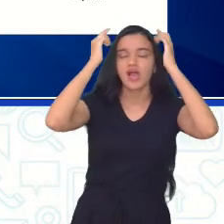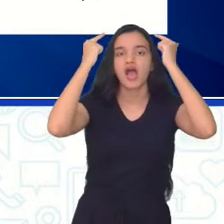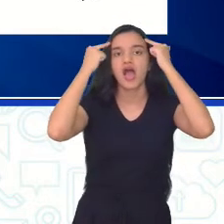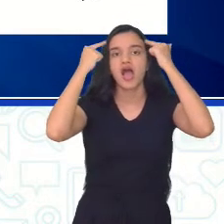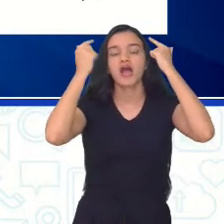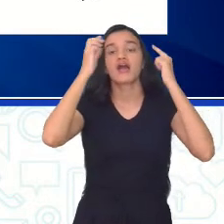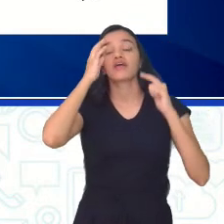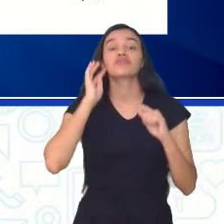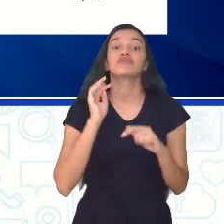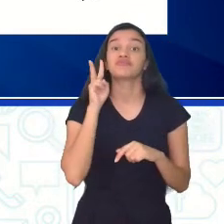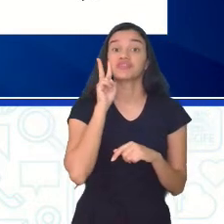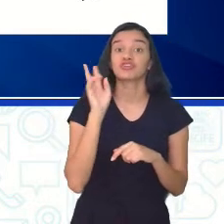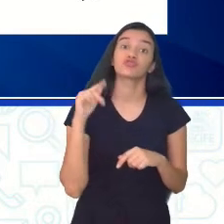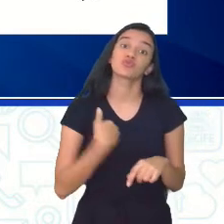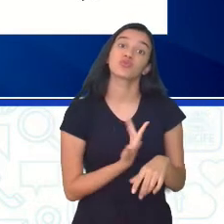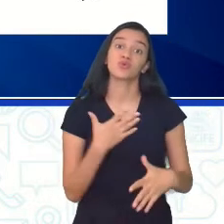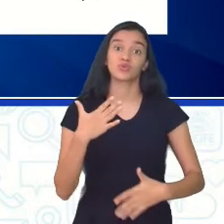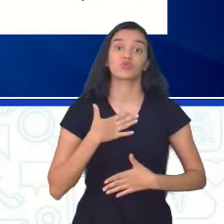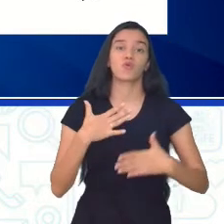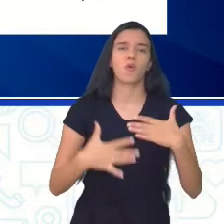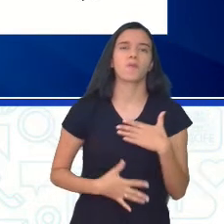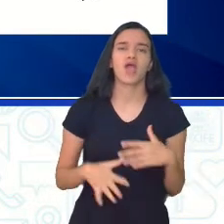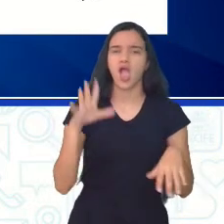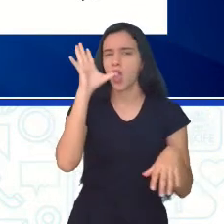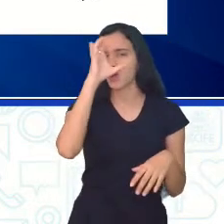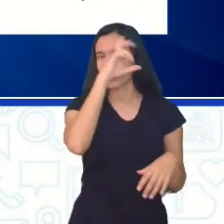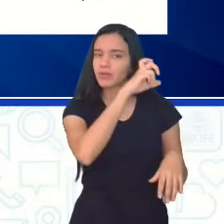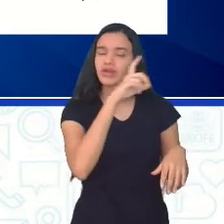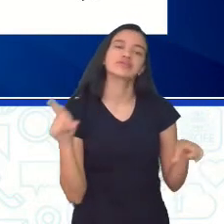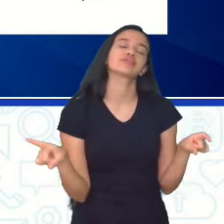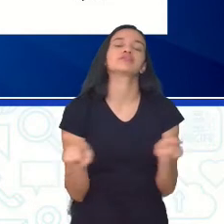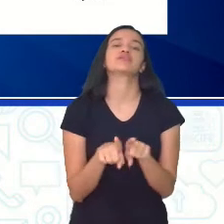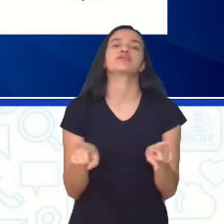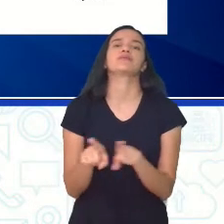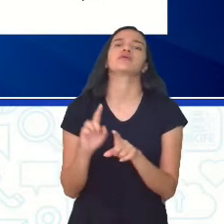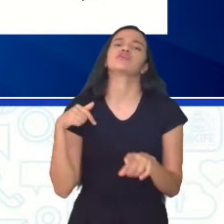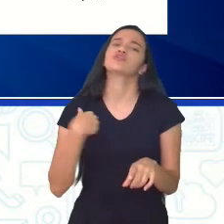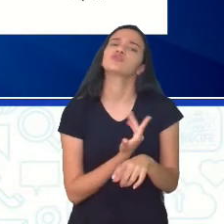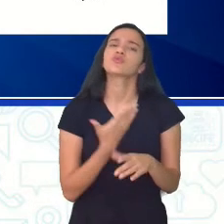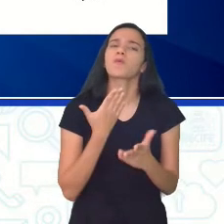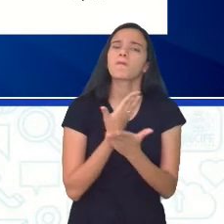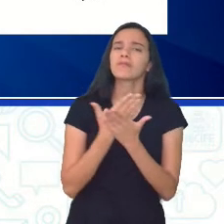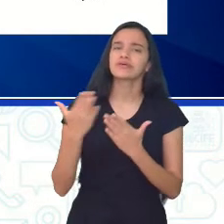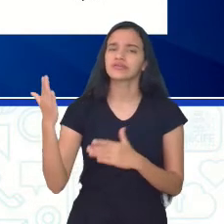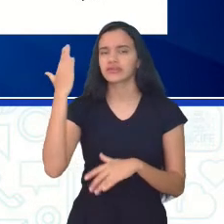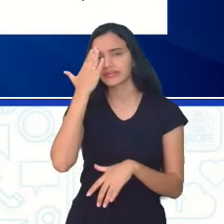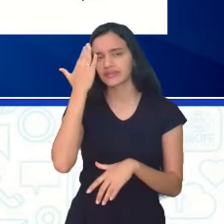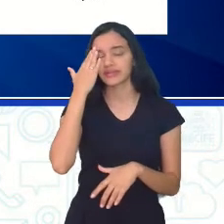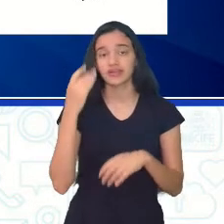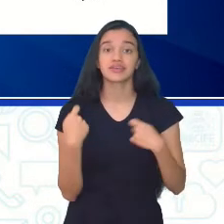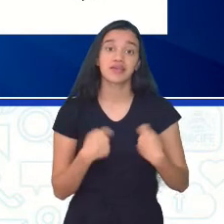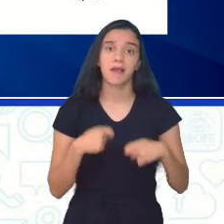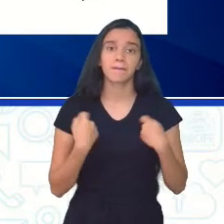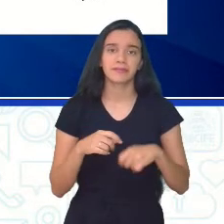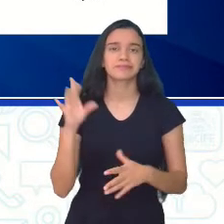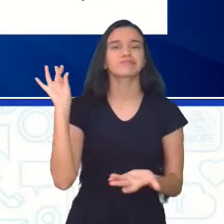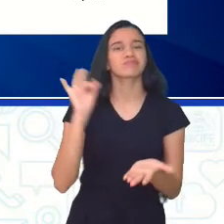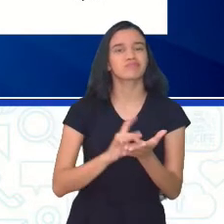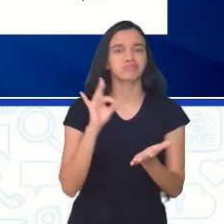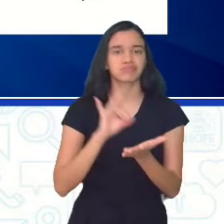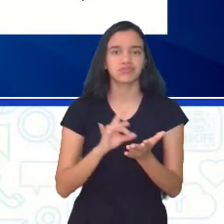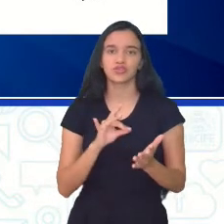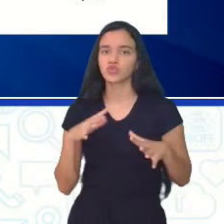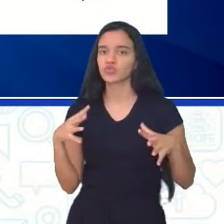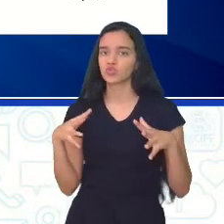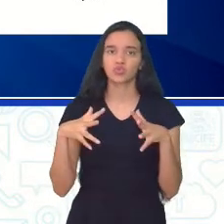o nosso corpo é muito complexo, ao mesmo tempo que a gente começa a entender que é preciso realmente